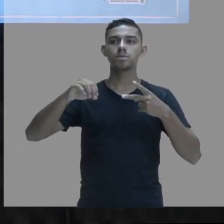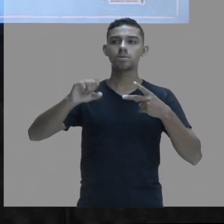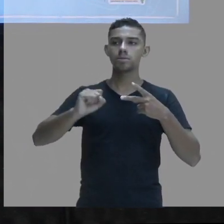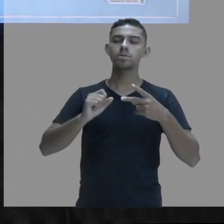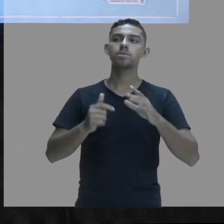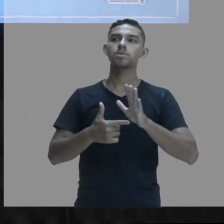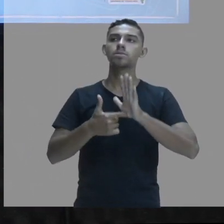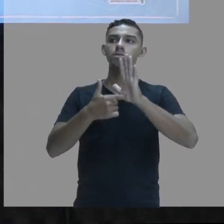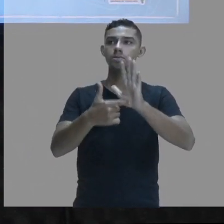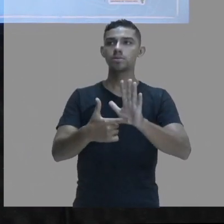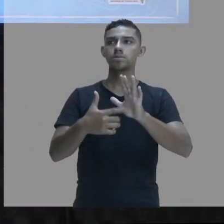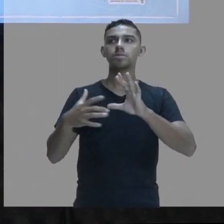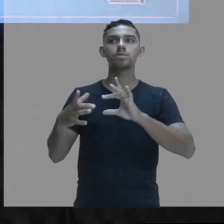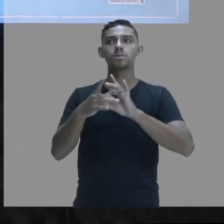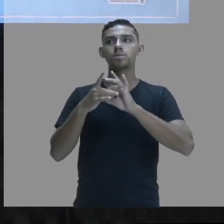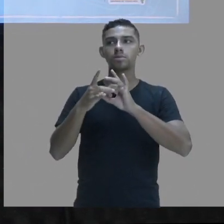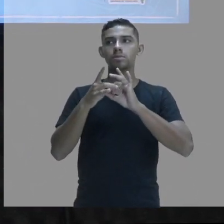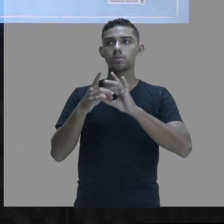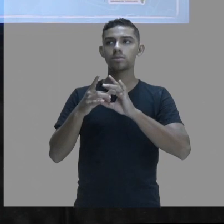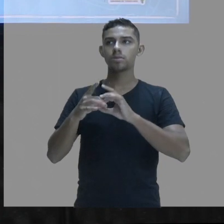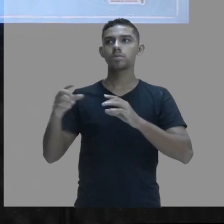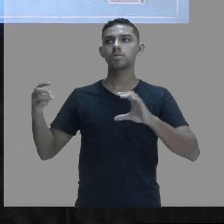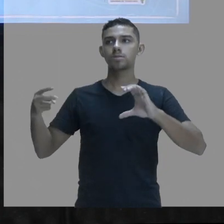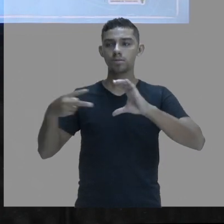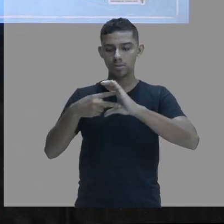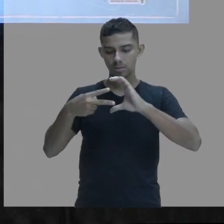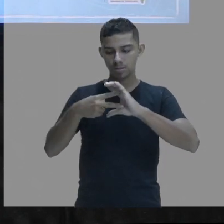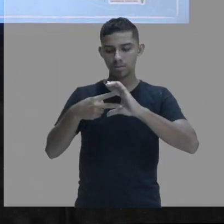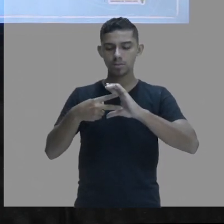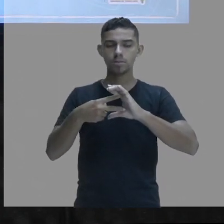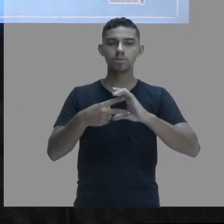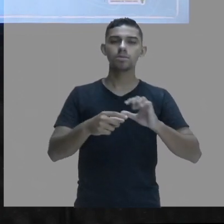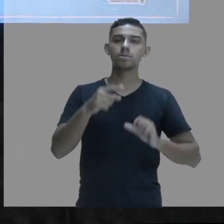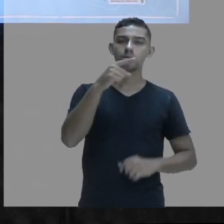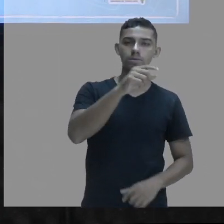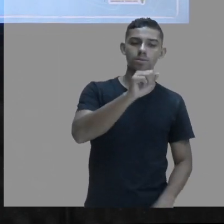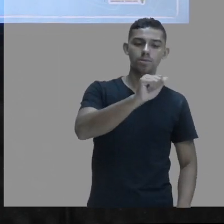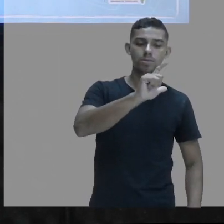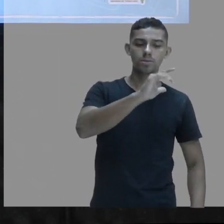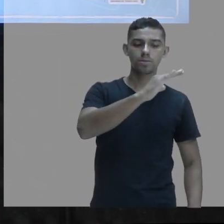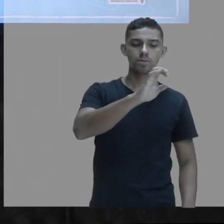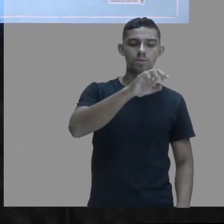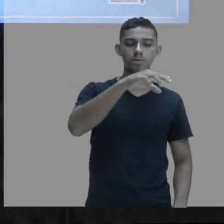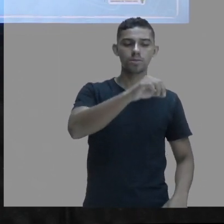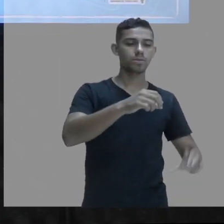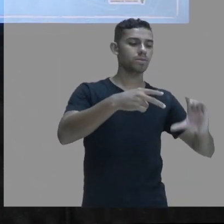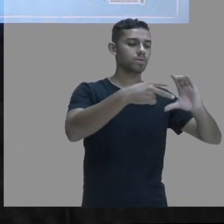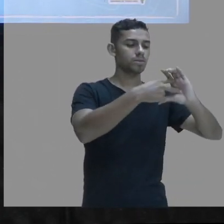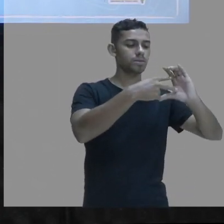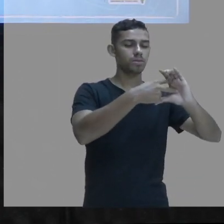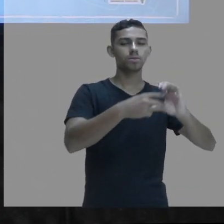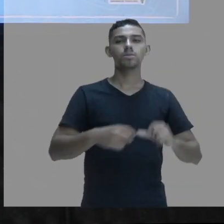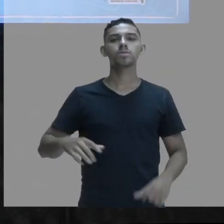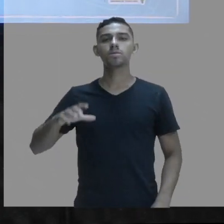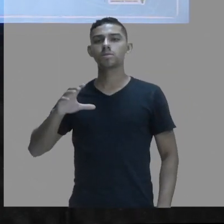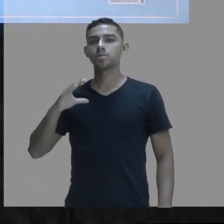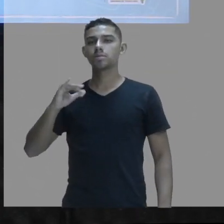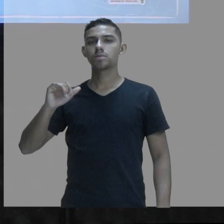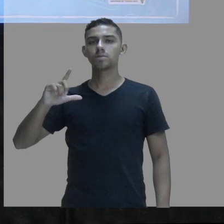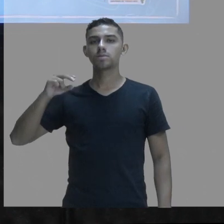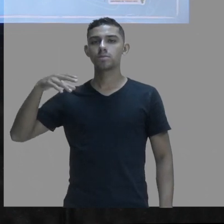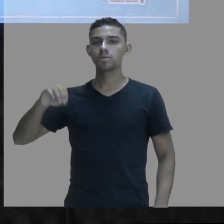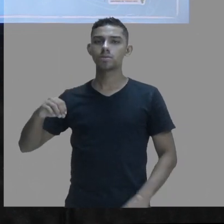Alcenos apresentam ligação dupla, alcinos apresentam ligação tripla. Pelo nome, eu consigo diferenciar pela